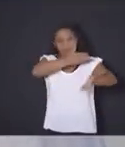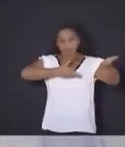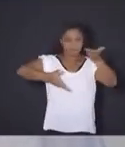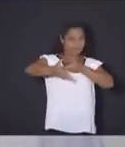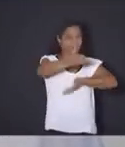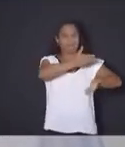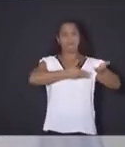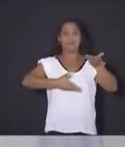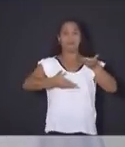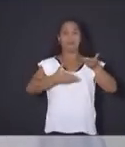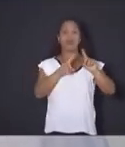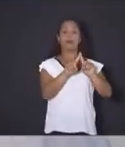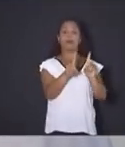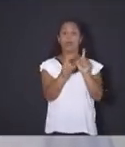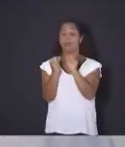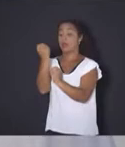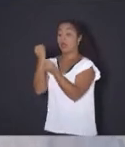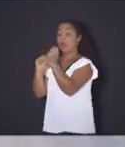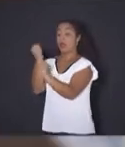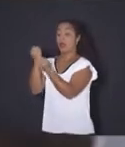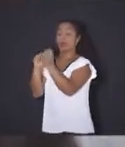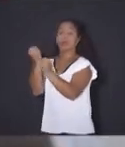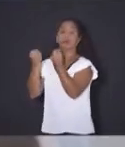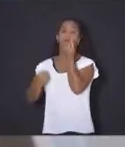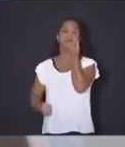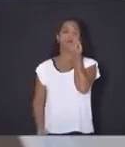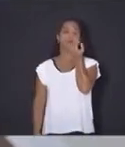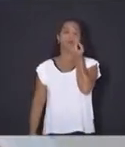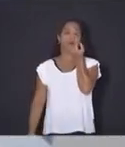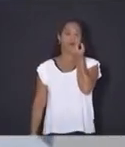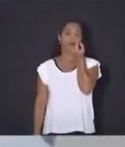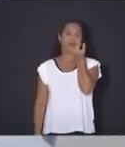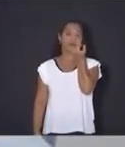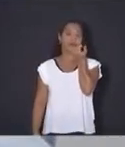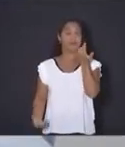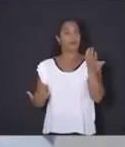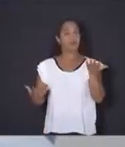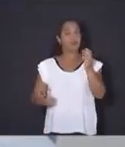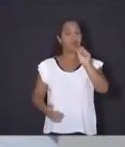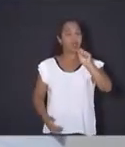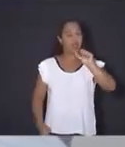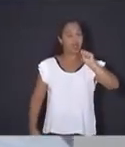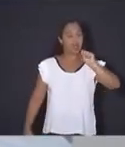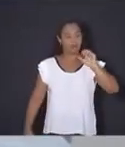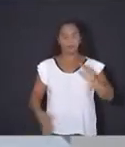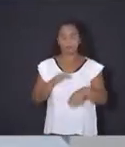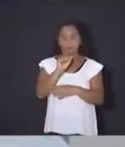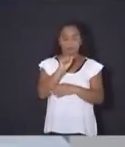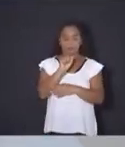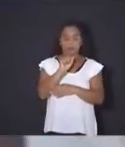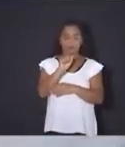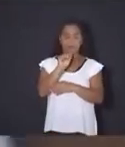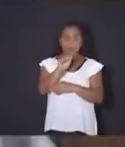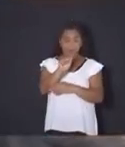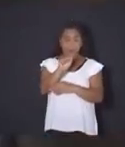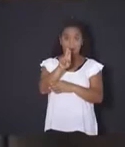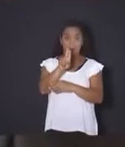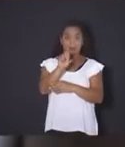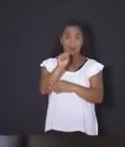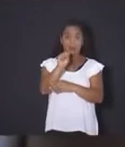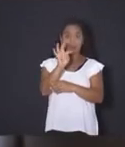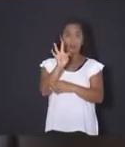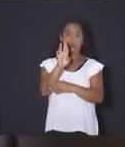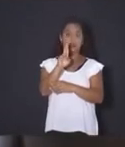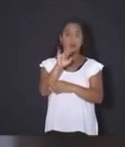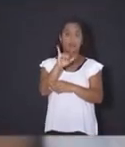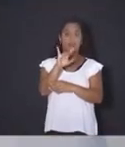produção portanto não havia austeridade em 2008 havia muito dinheiro circulando